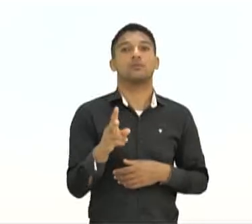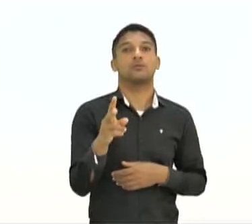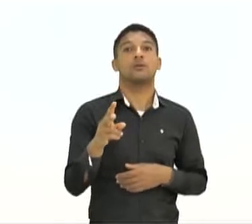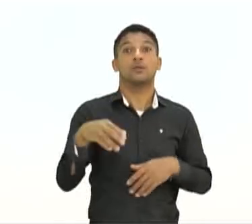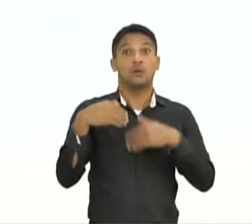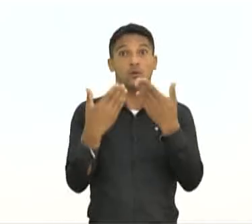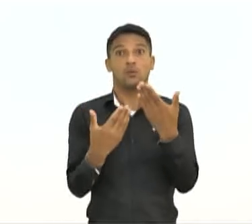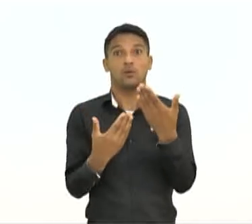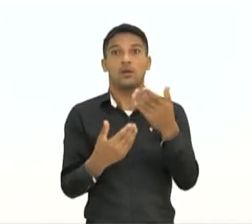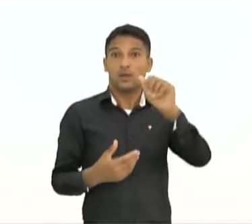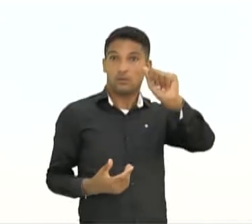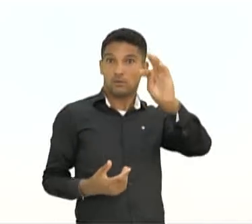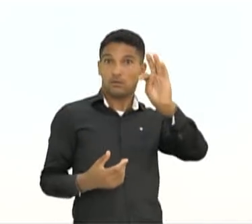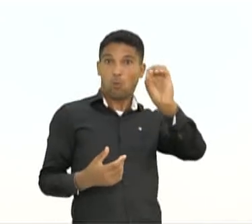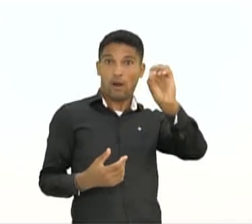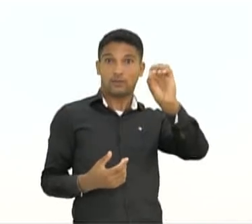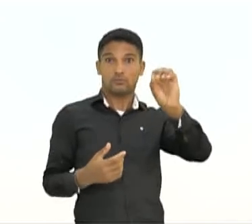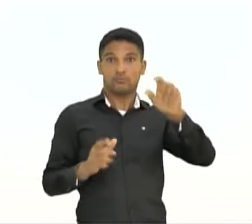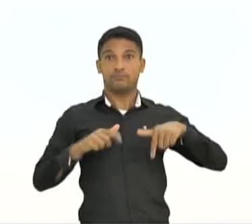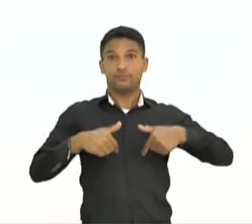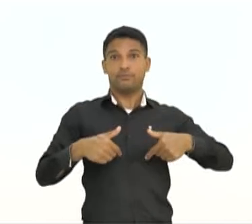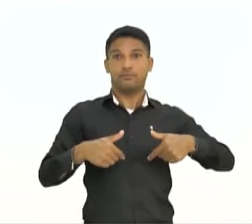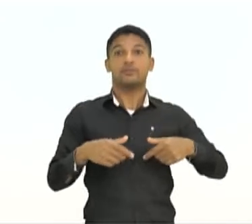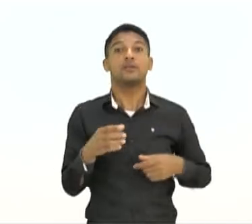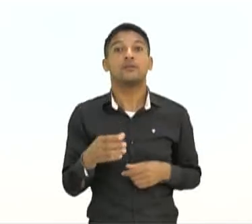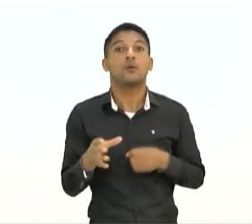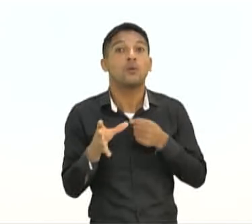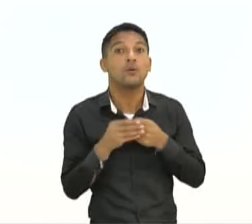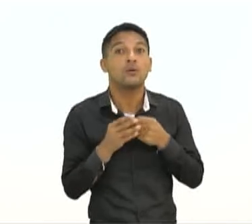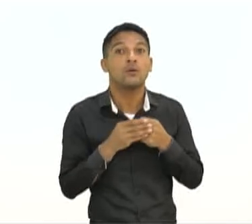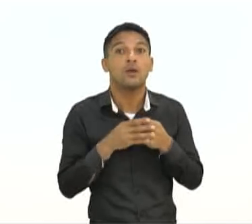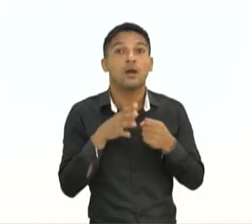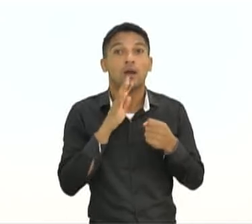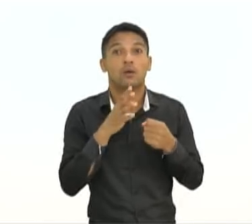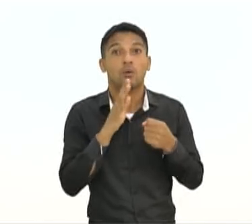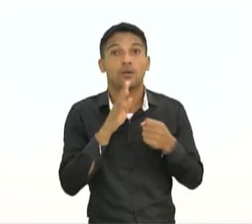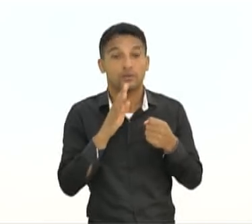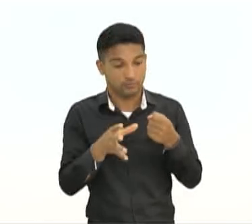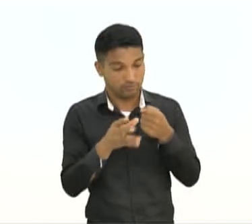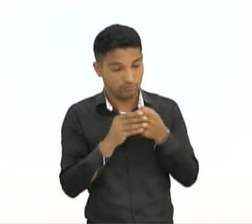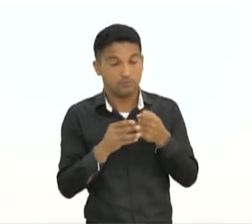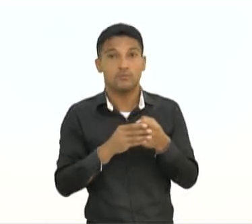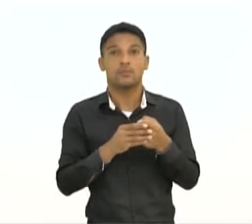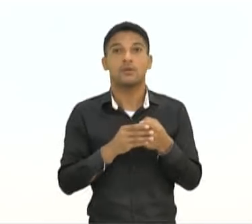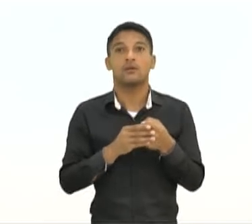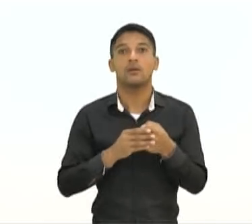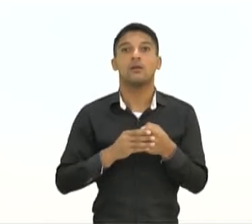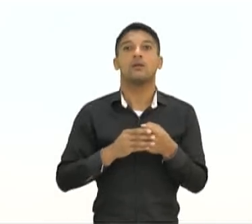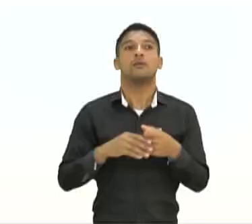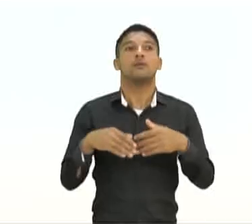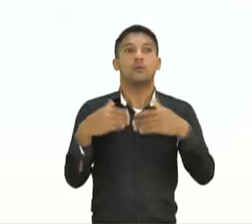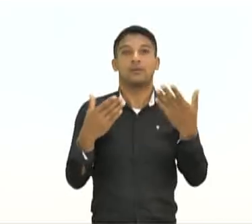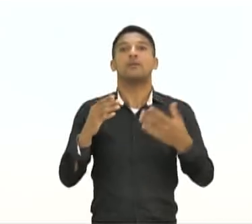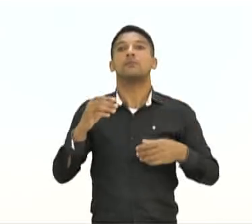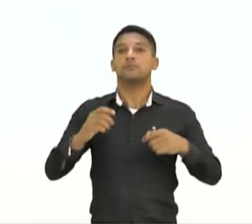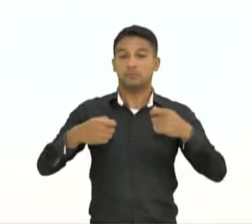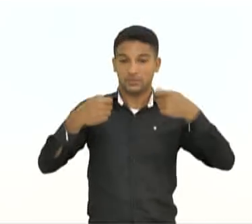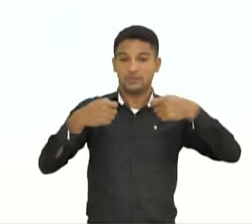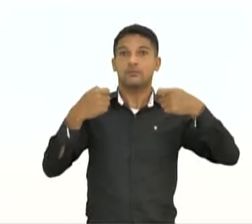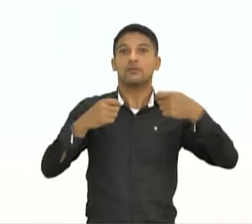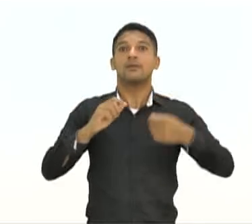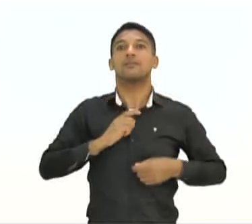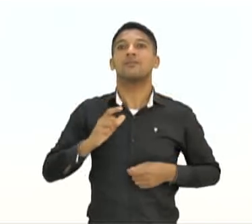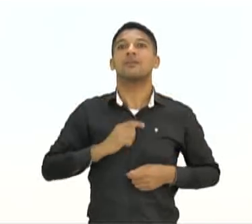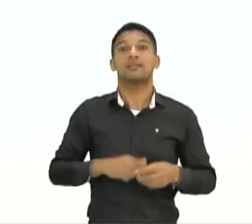conhecer, nessa disciplina da filosofia, que é a teoria do conhecimento, ela pressupõe a existência de 3 fatores. O conhecimento